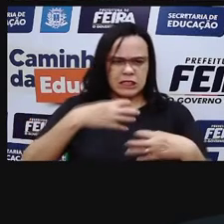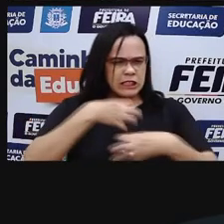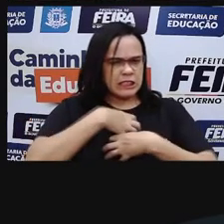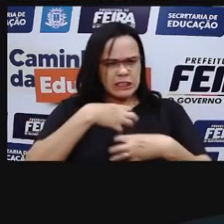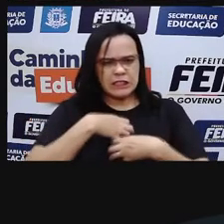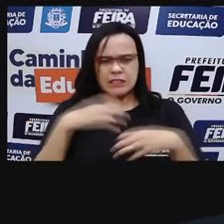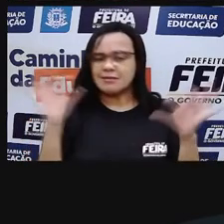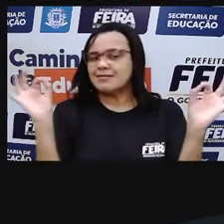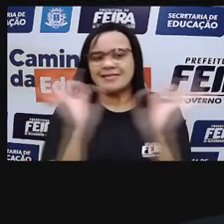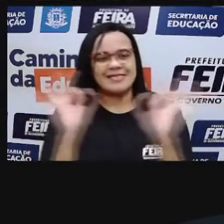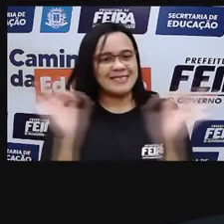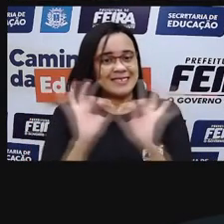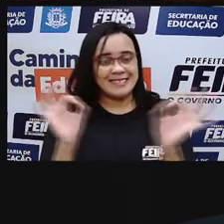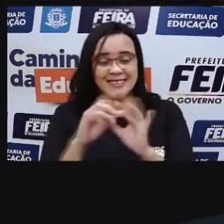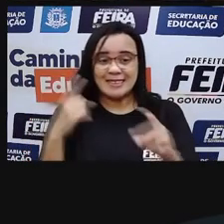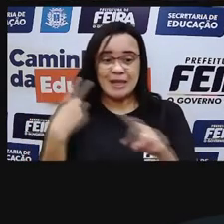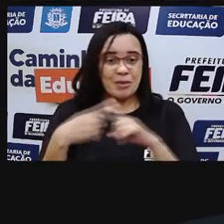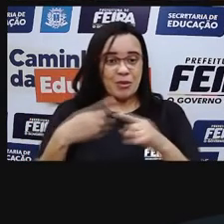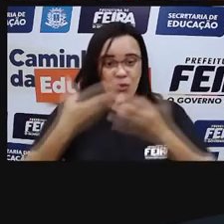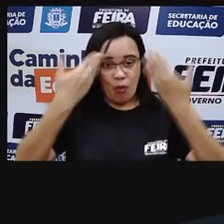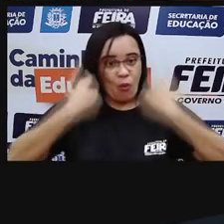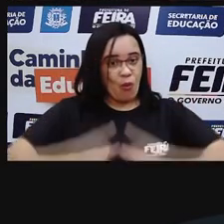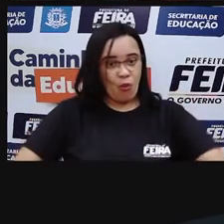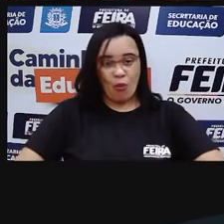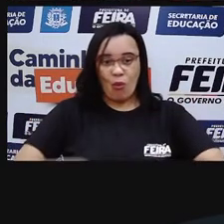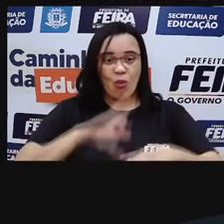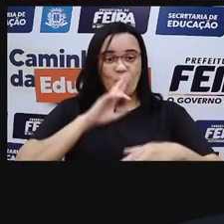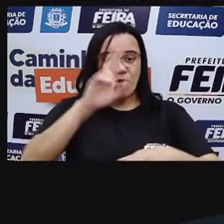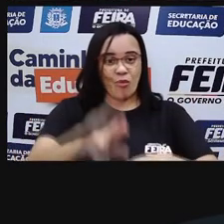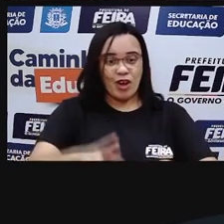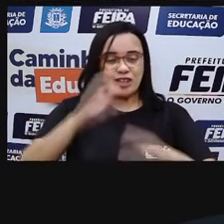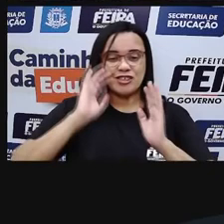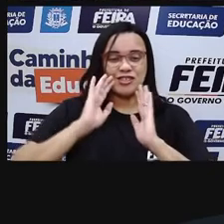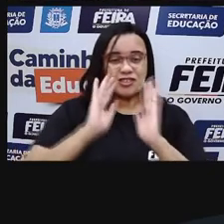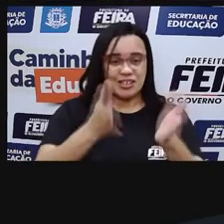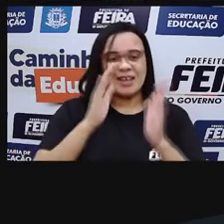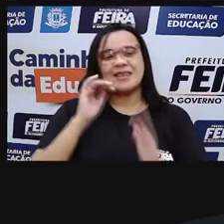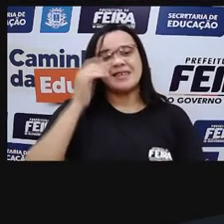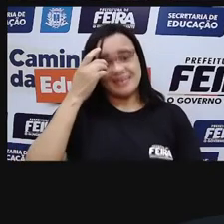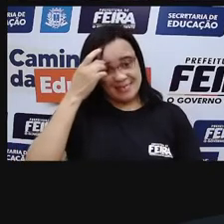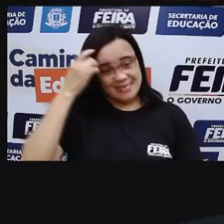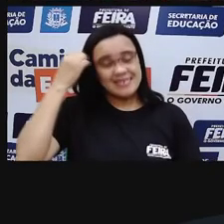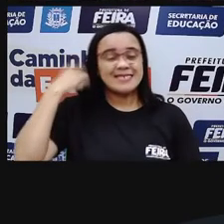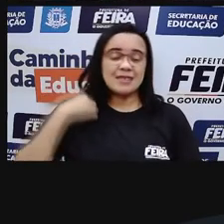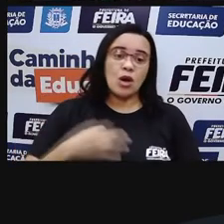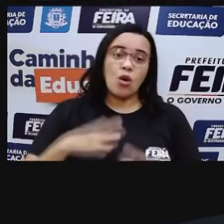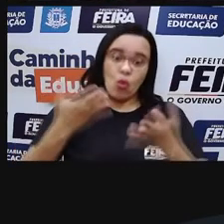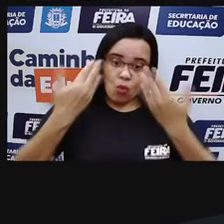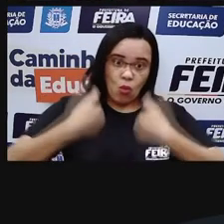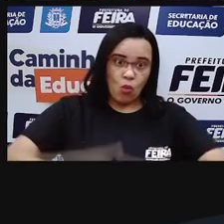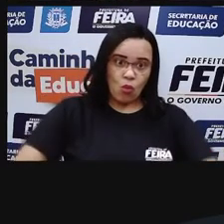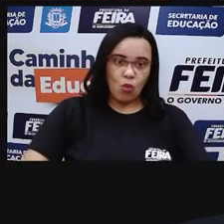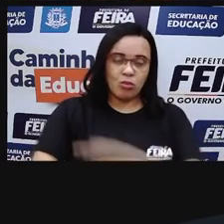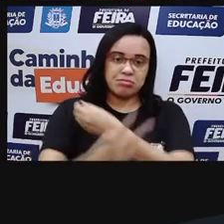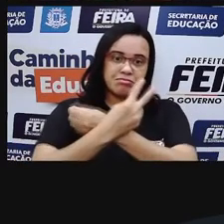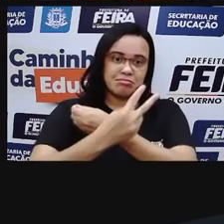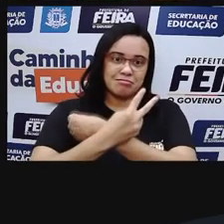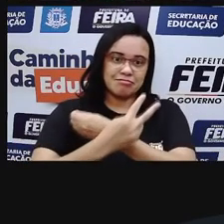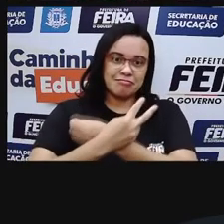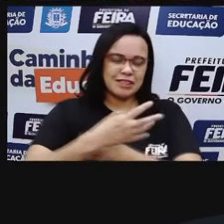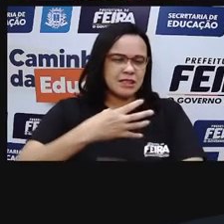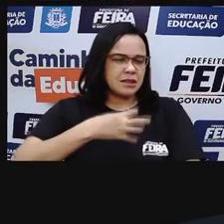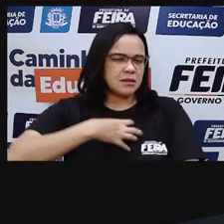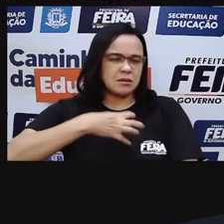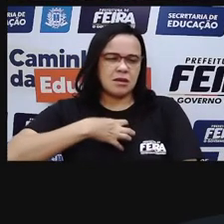já vai ter uma resposta ali rápida de defesa, ou então a gente sinta os efeitos, mas de uma